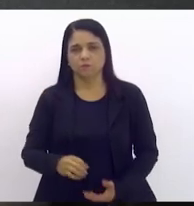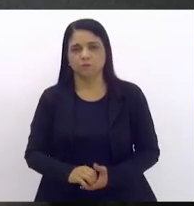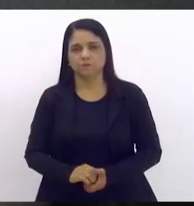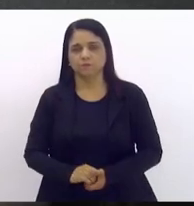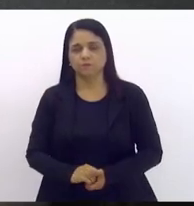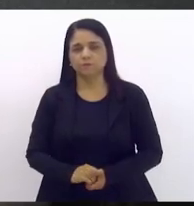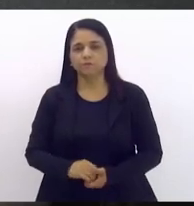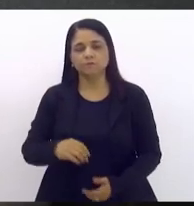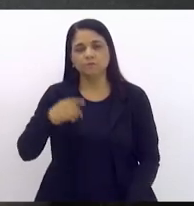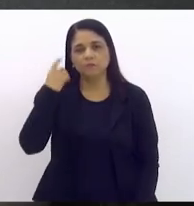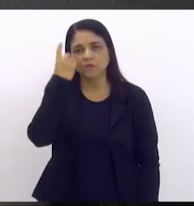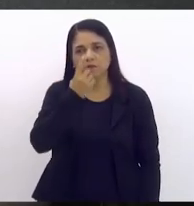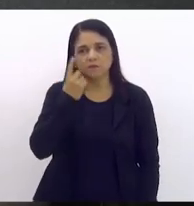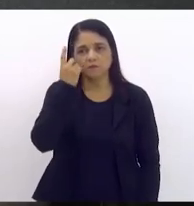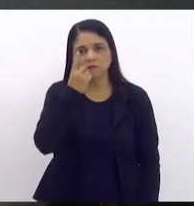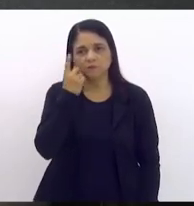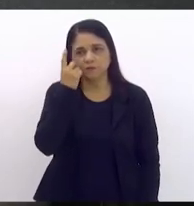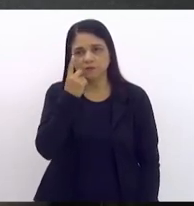Deputada